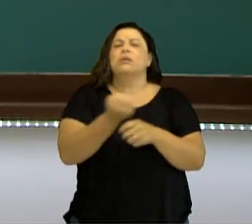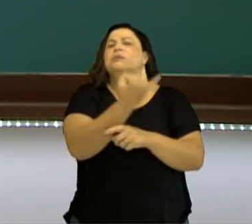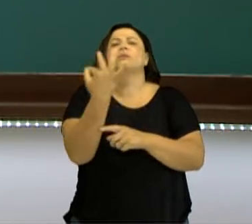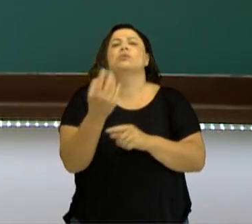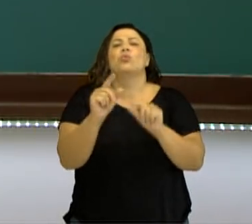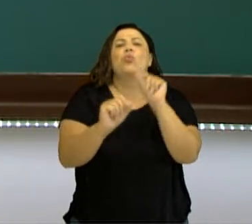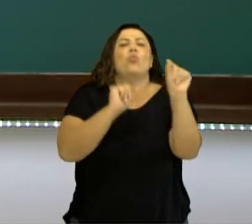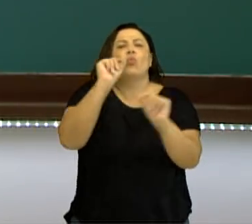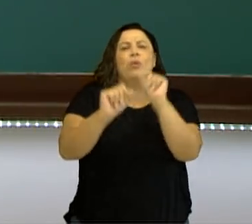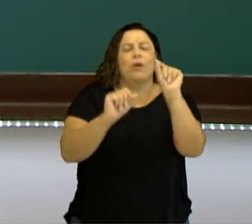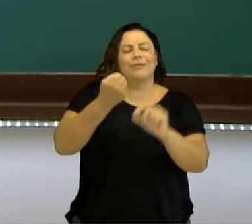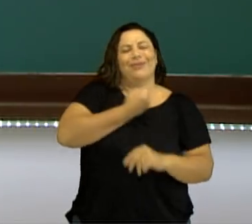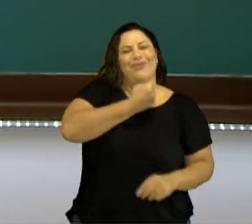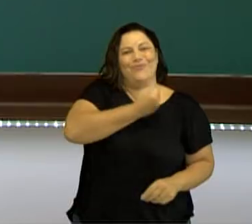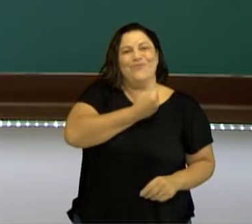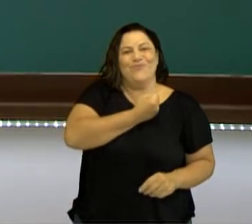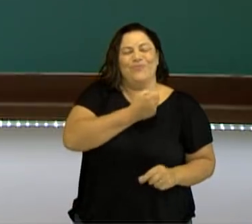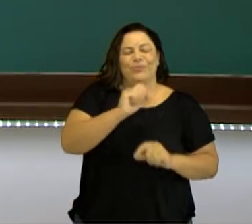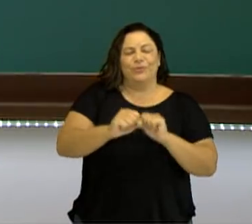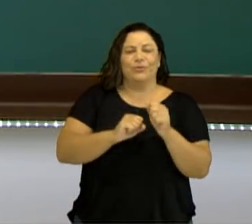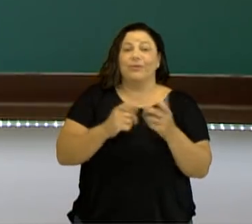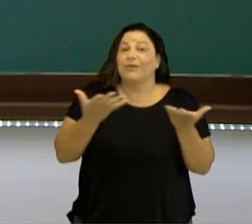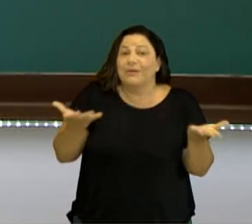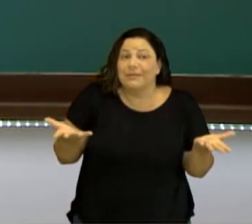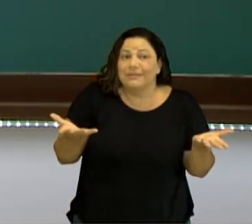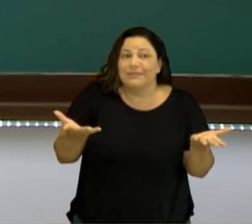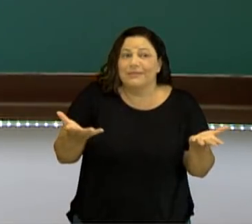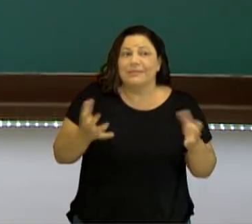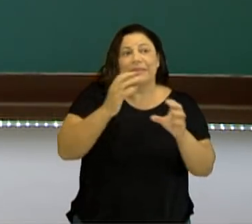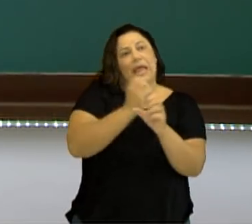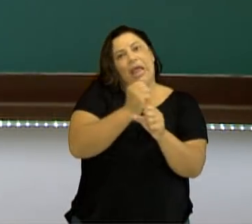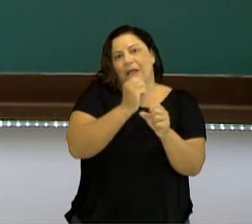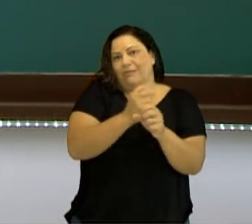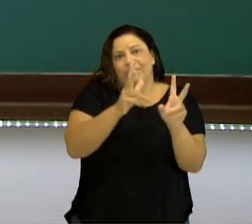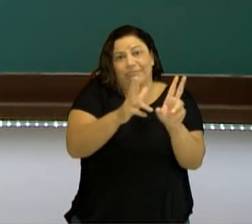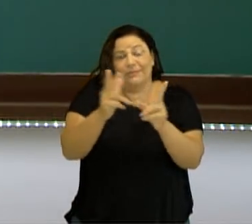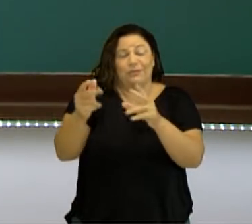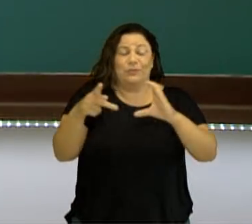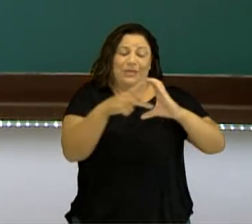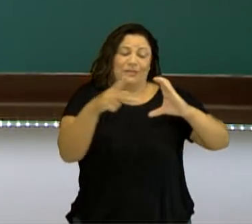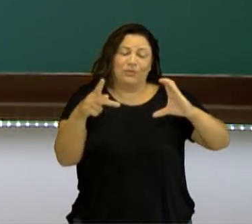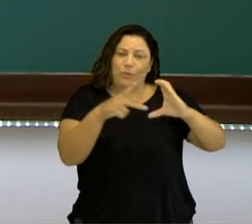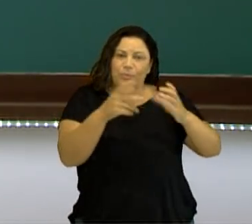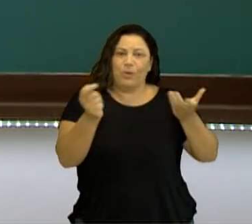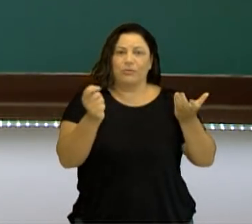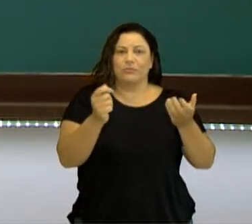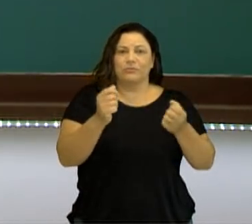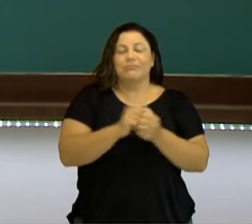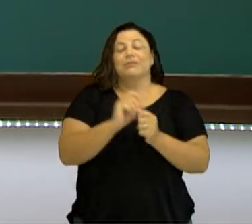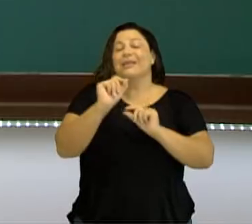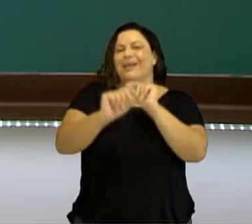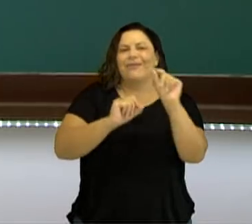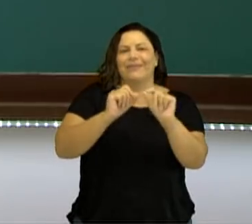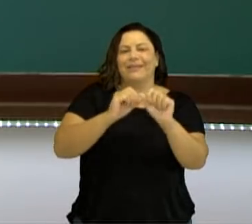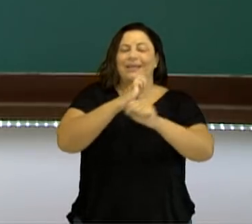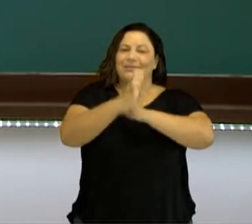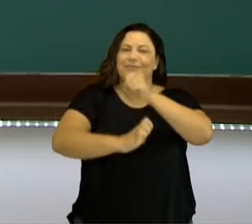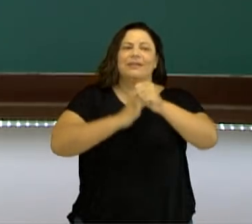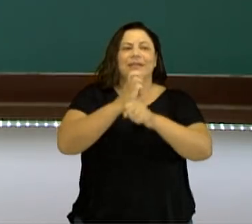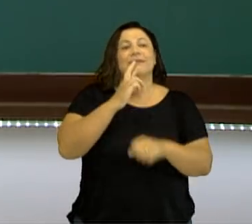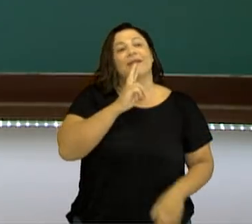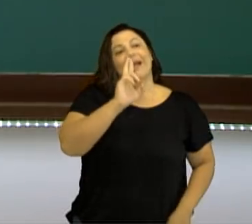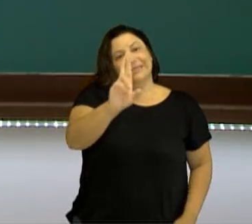número atômico desse átomo. O número atômico é a quantidade de prótons, é a quantidade de elétrons, beleza? A